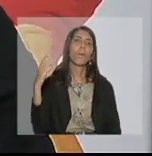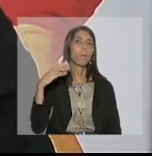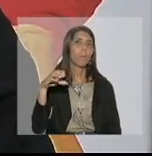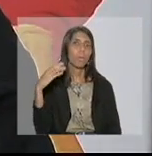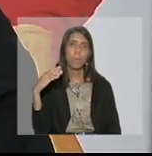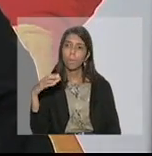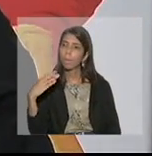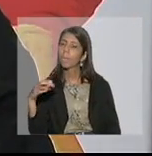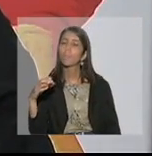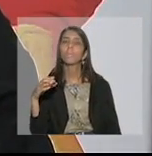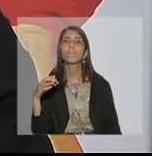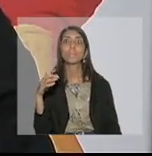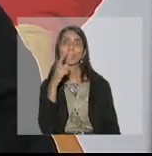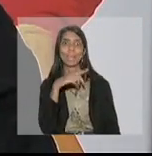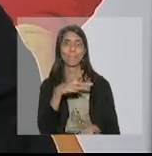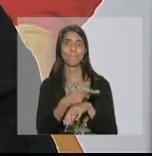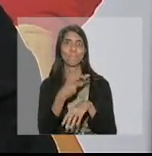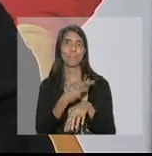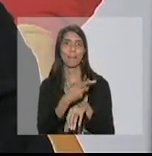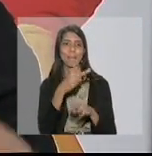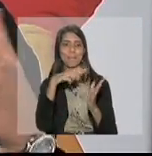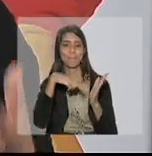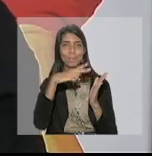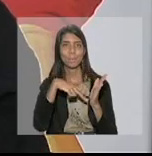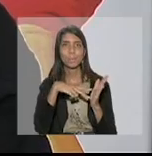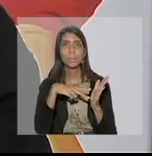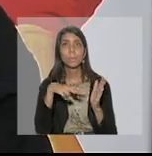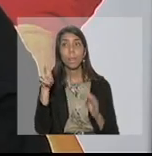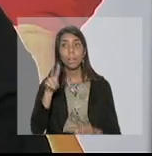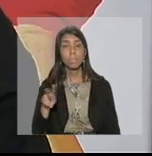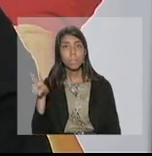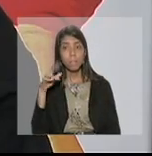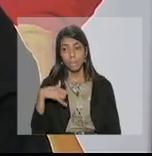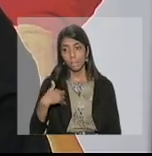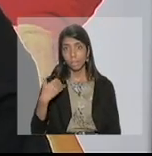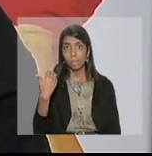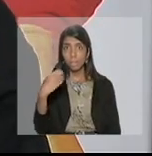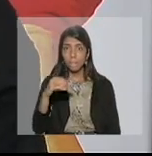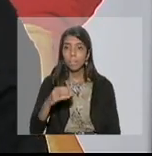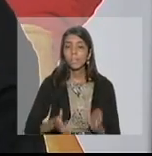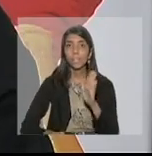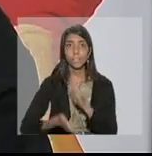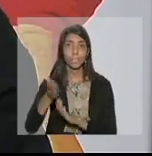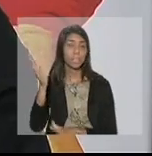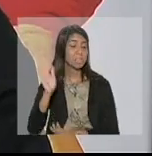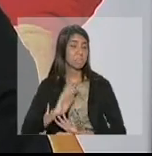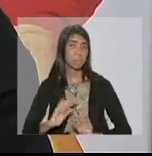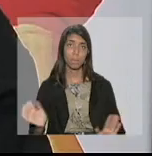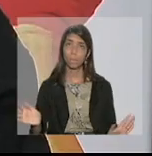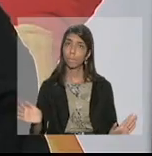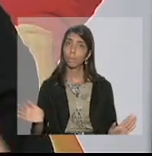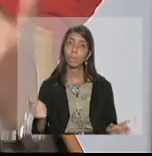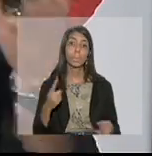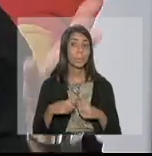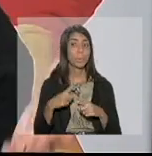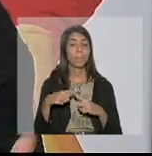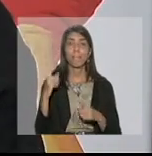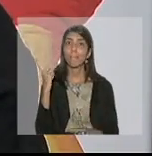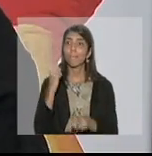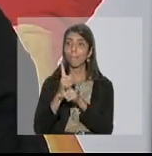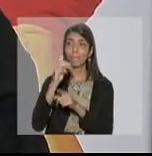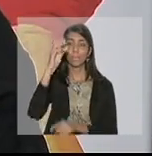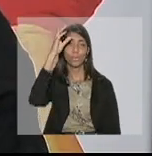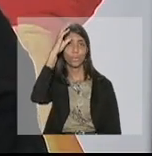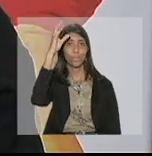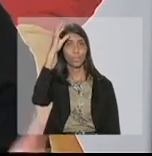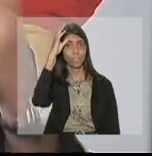Colômbia depois com o prêmio dos leitores. E assim, para a Venezuela foi isso. Aos 10 anos eu viajei, e só porque eu fui encontrar minha